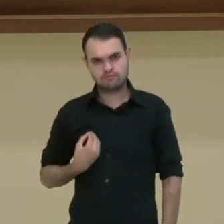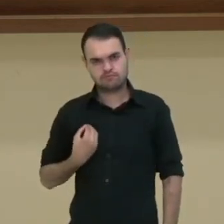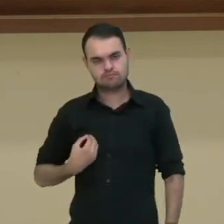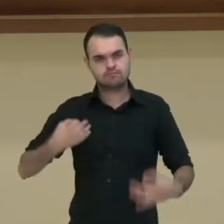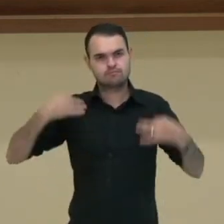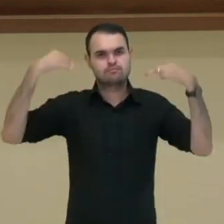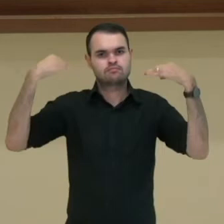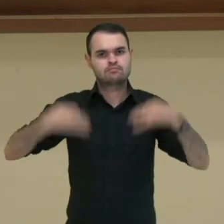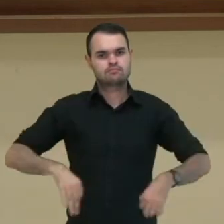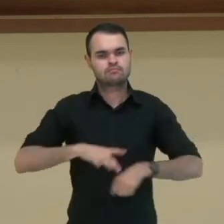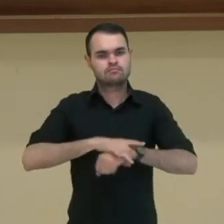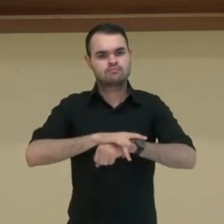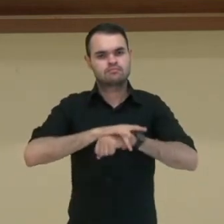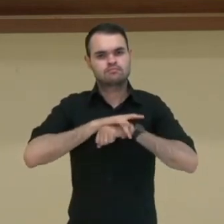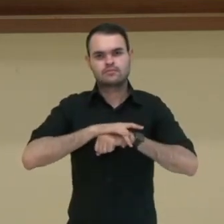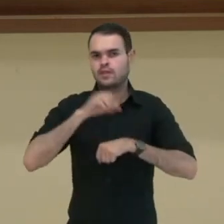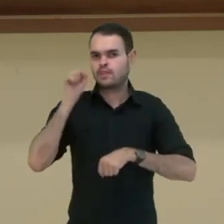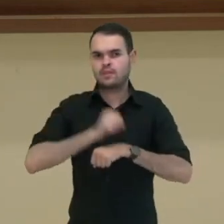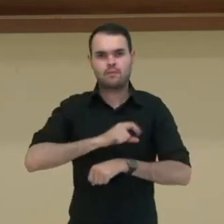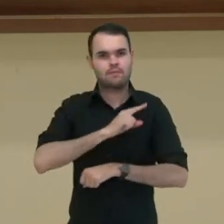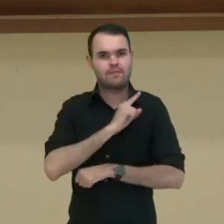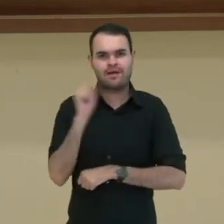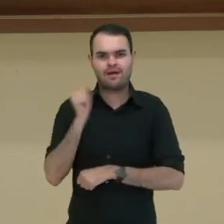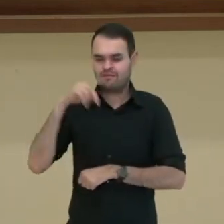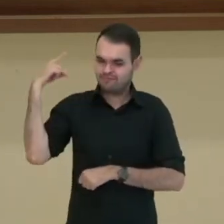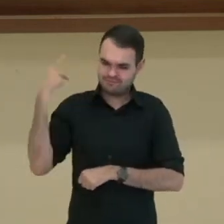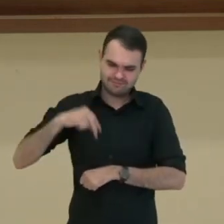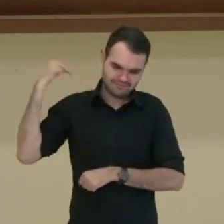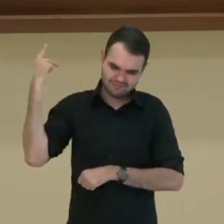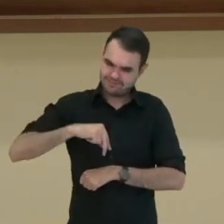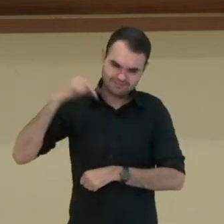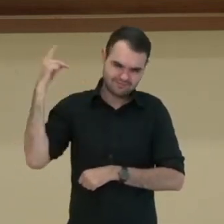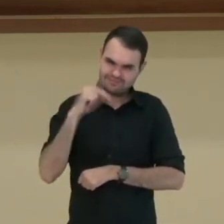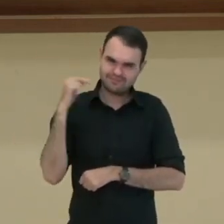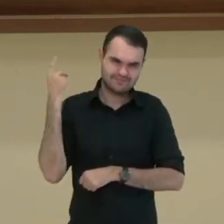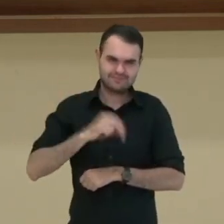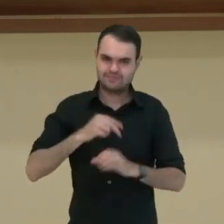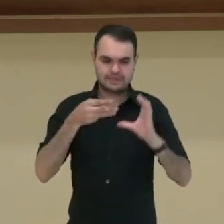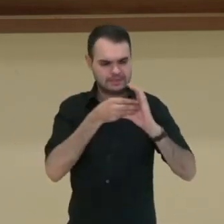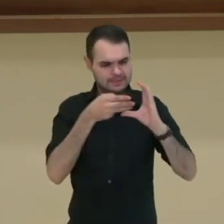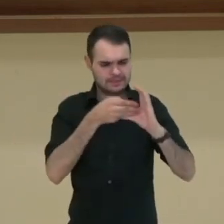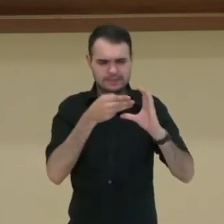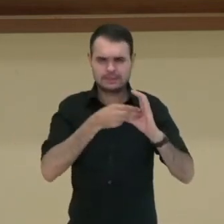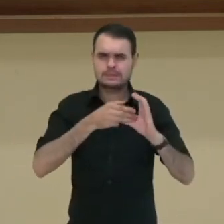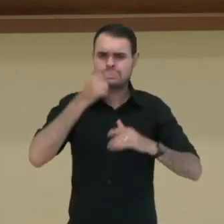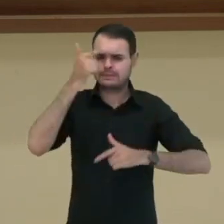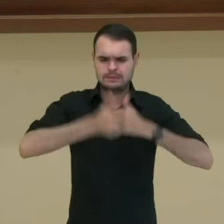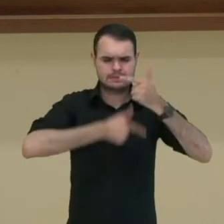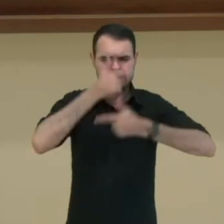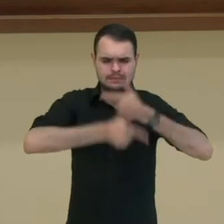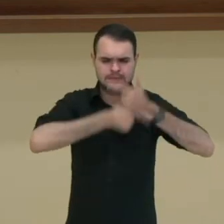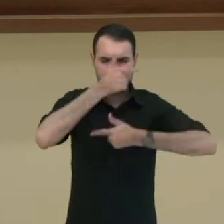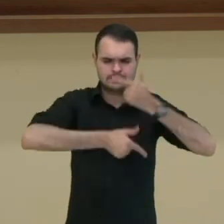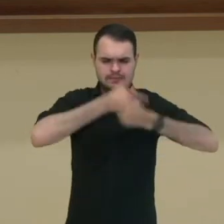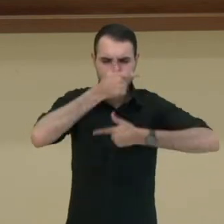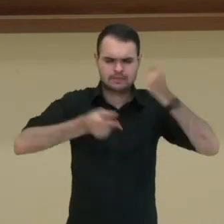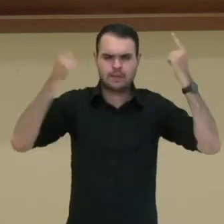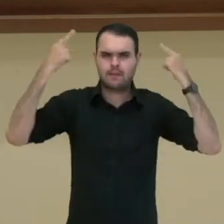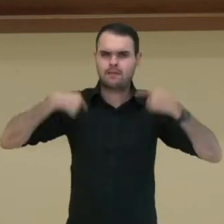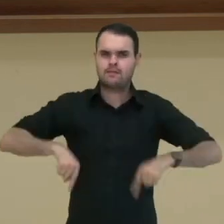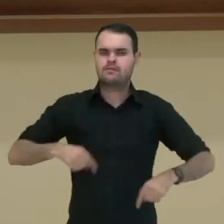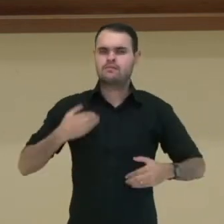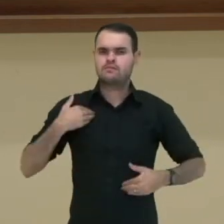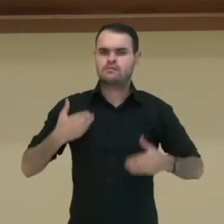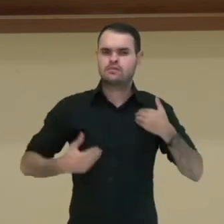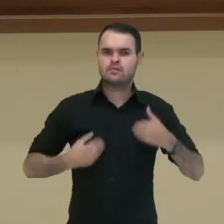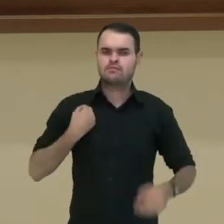elas não param, viu? É uma empresa que trabalha 24 horas por dia ali, desempenhando as suas funções para que a gente